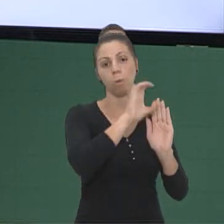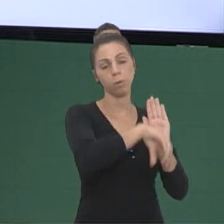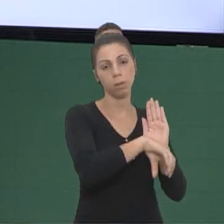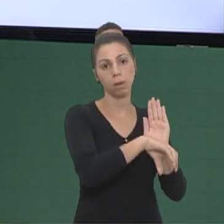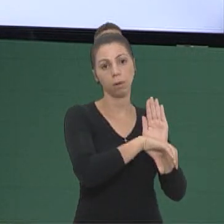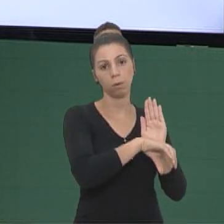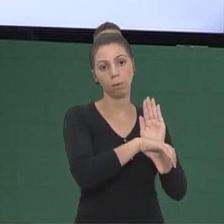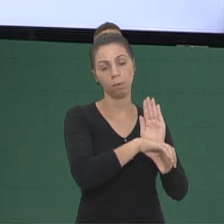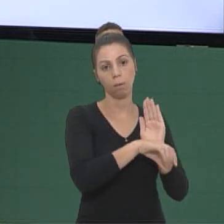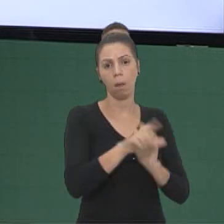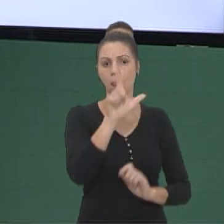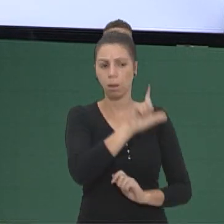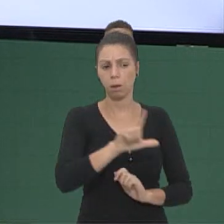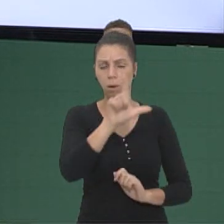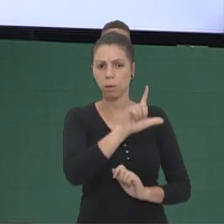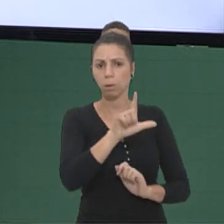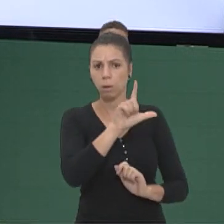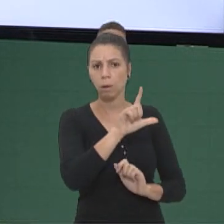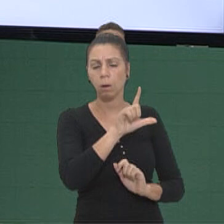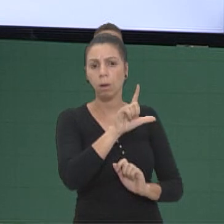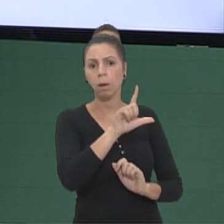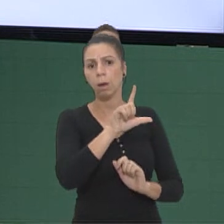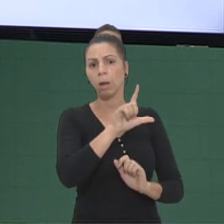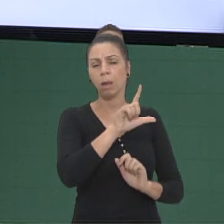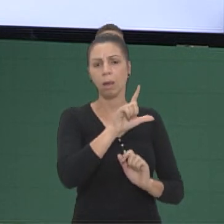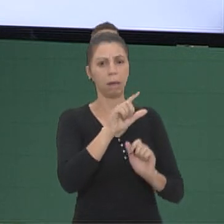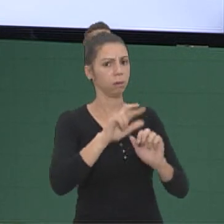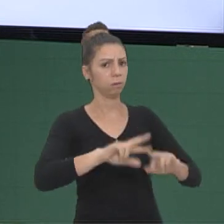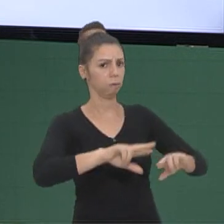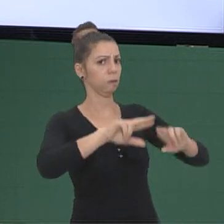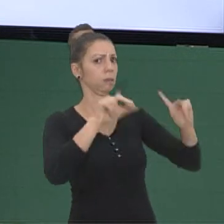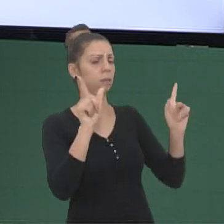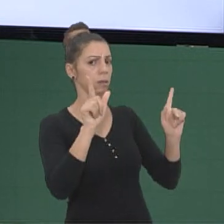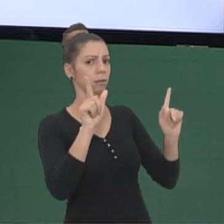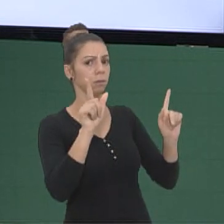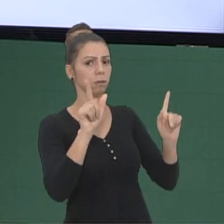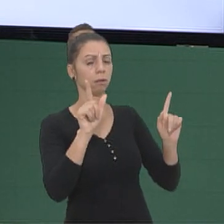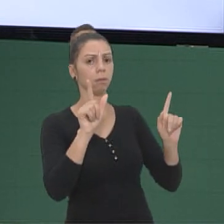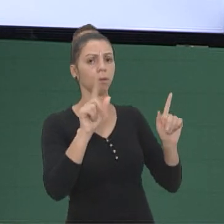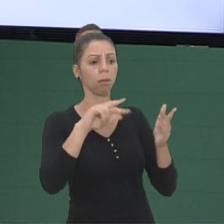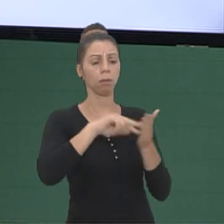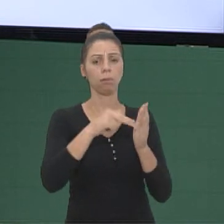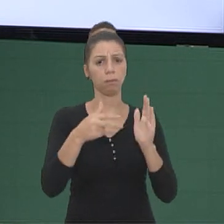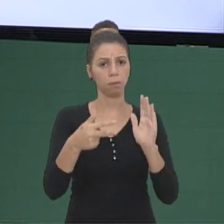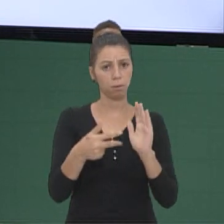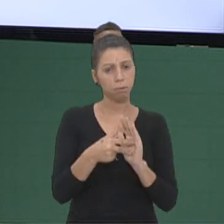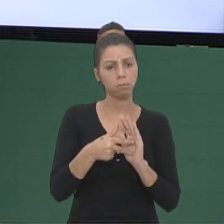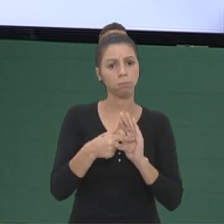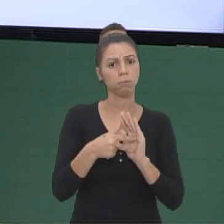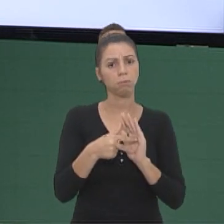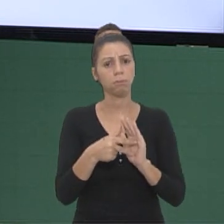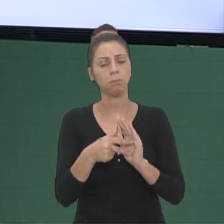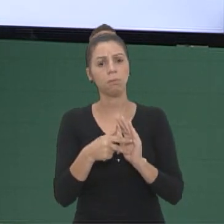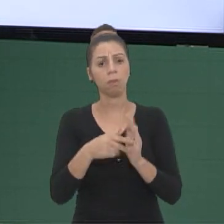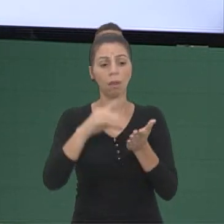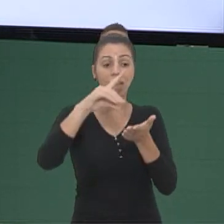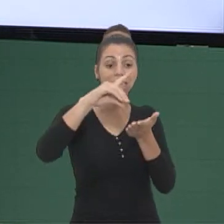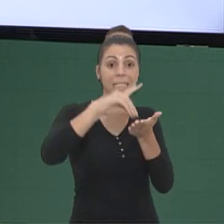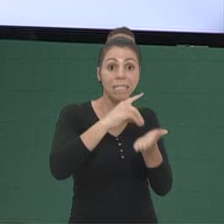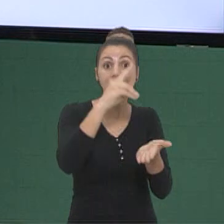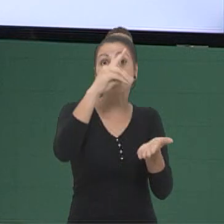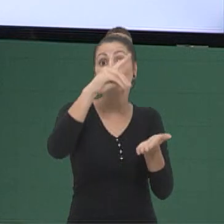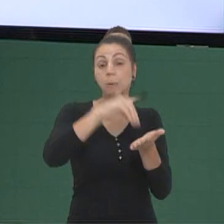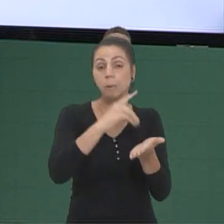uma definição um pouquinho diferente ou muito diferente desse significado que a gente diz que é dicionarizado,